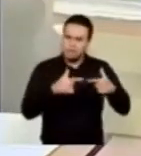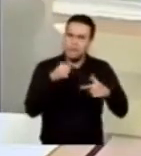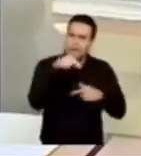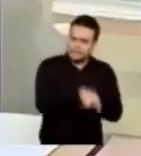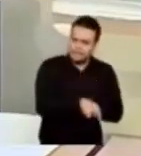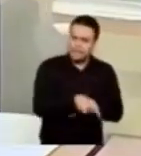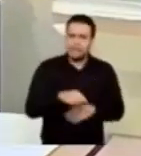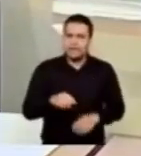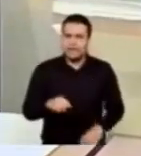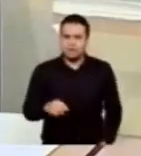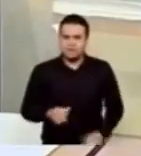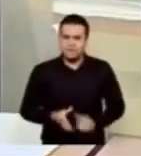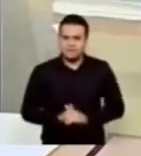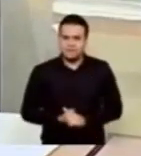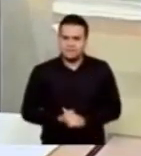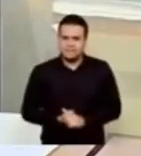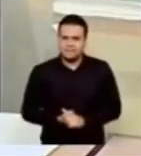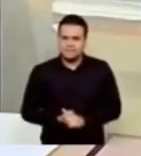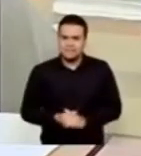Mas,